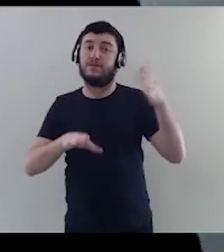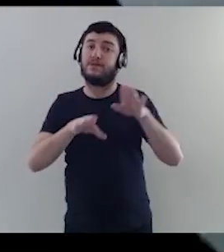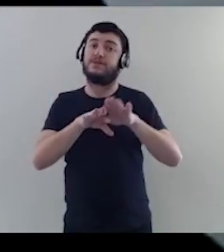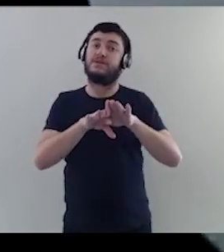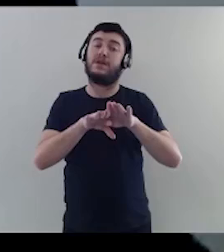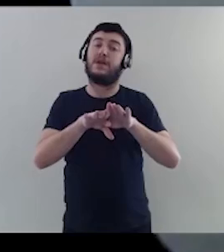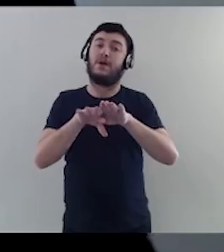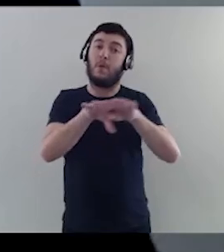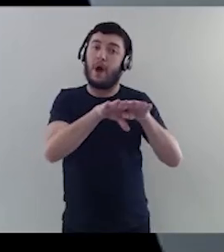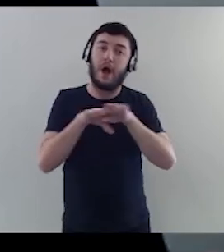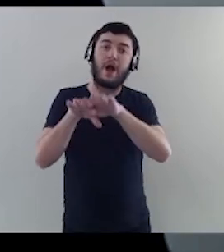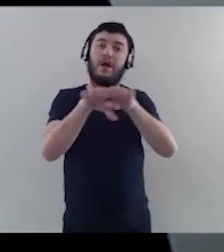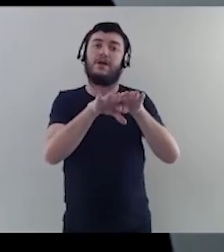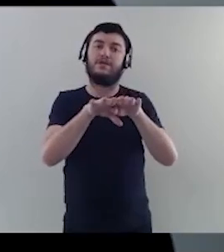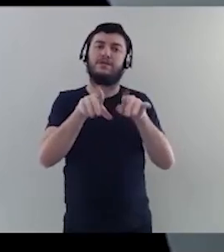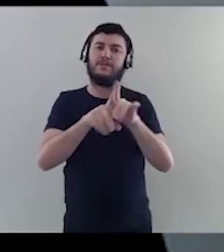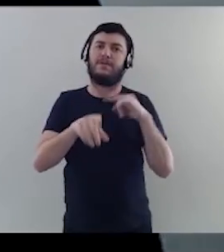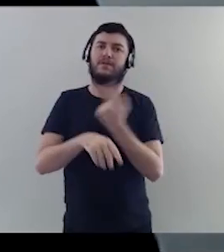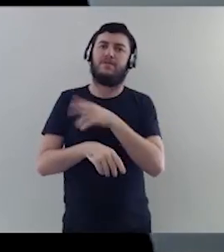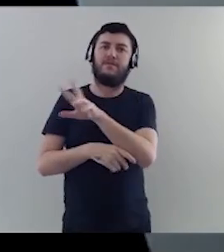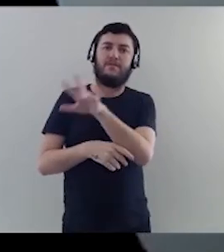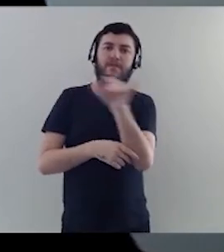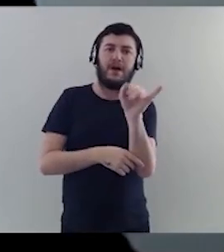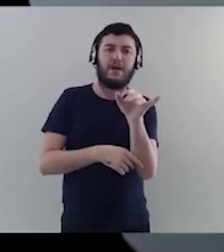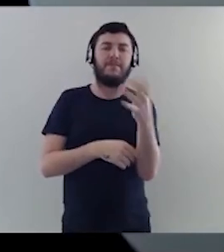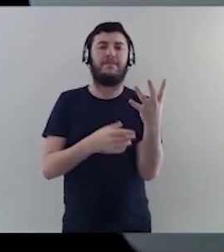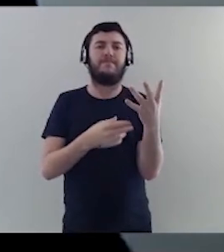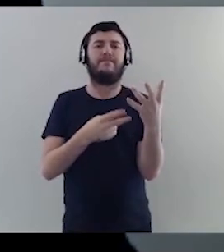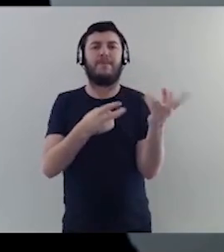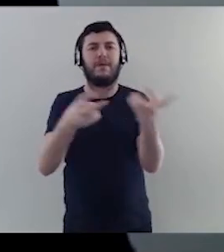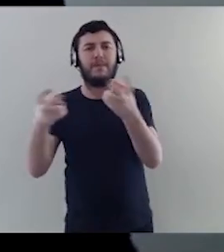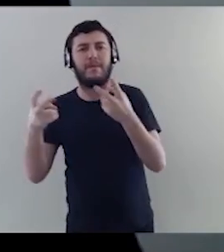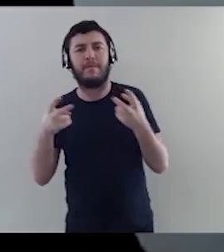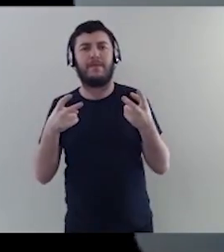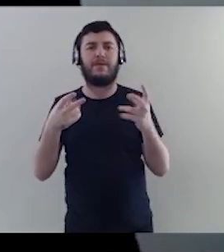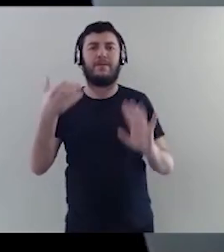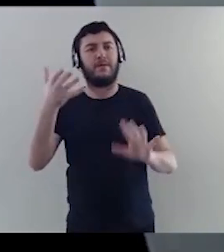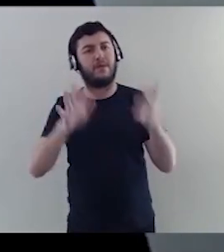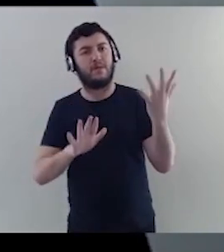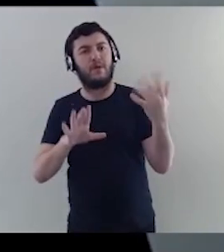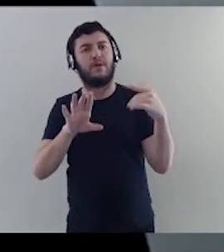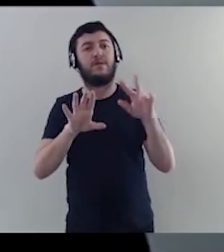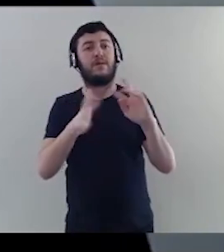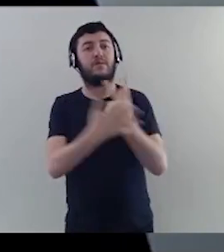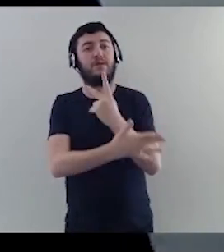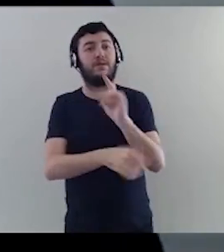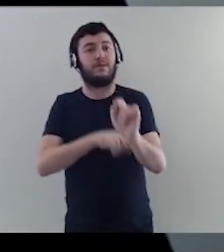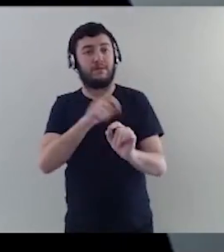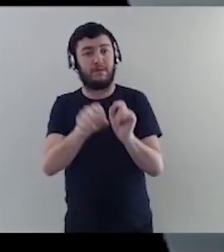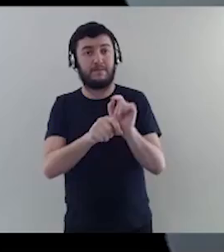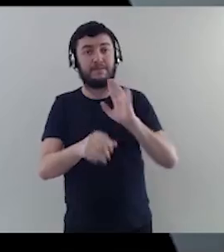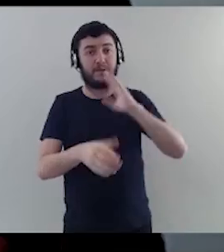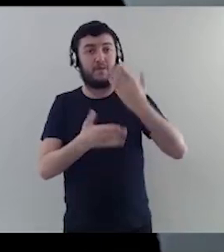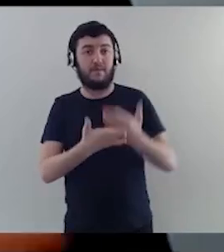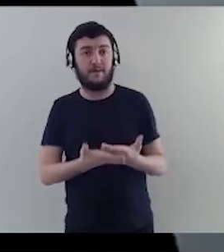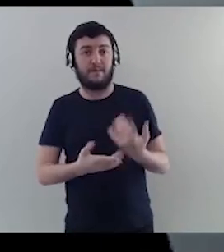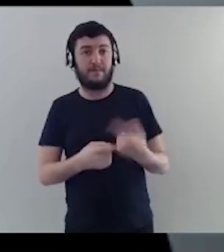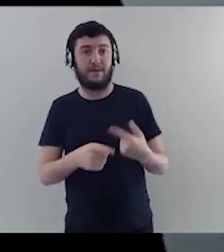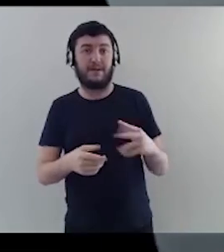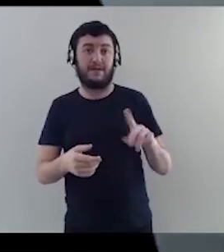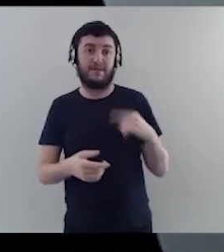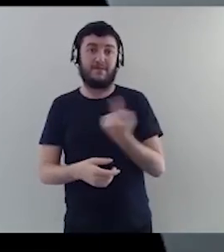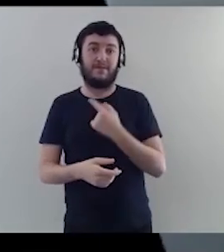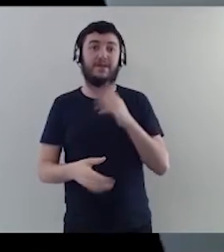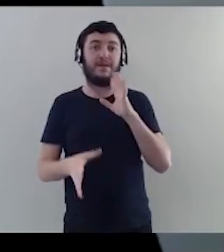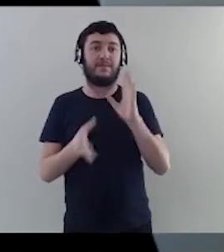teremos outros casos em que existe uma normal tutela da confiança, portanto, o Estado e o